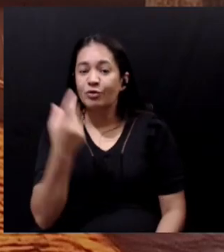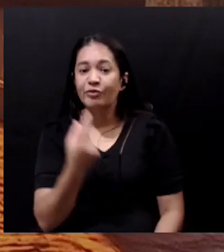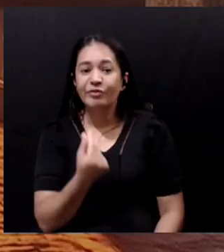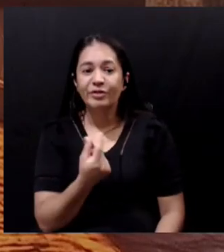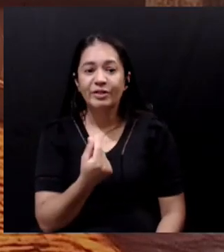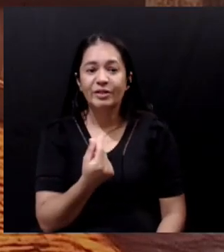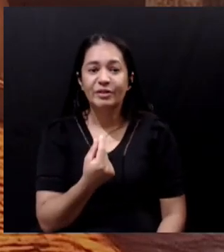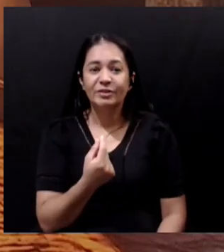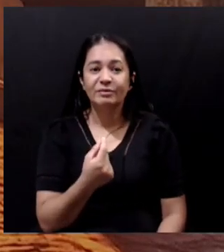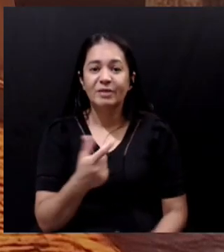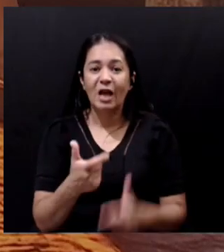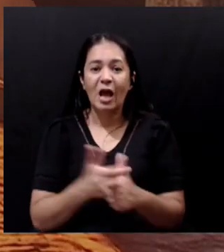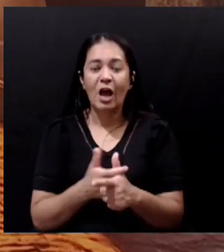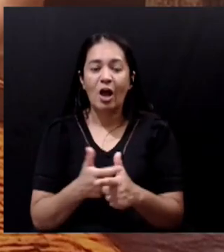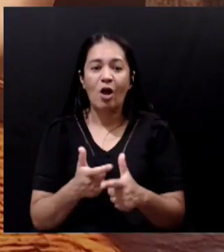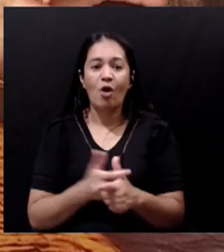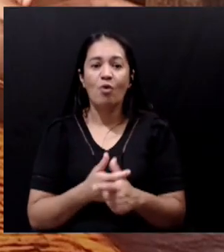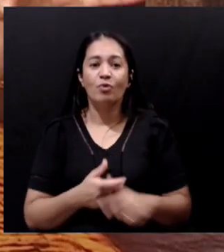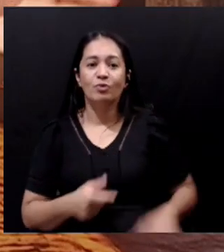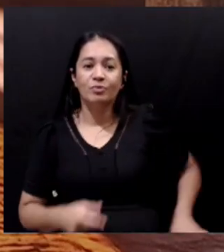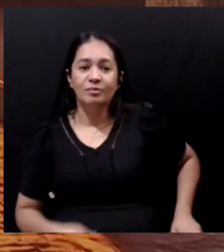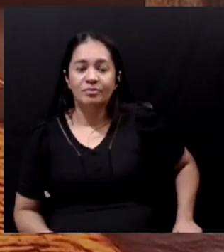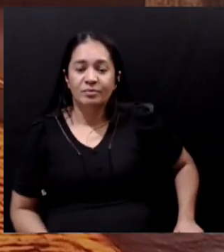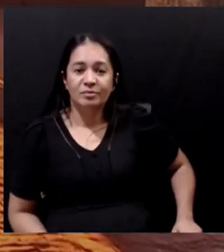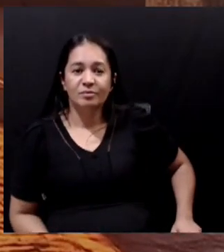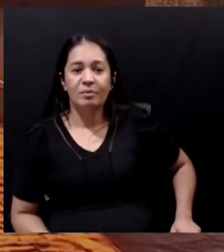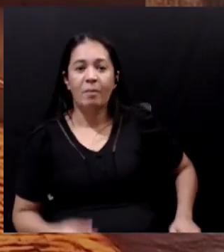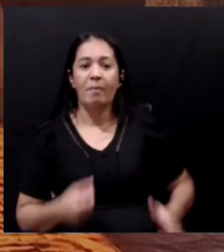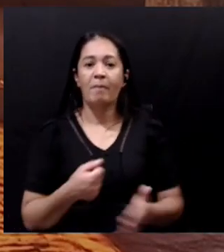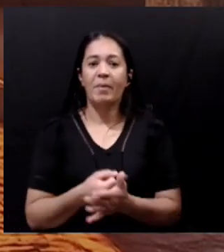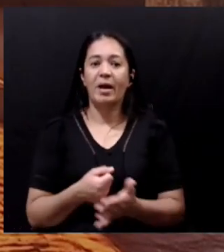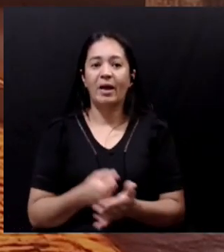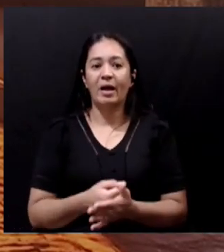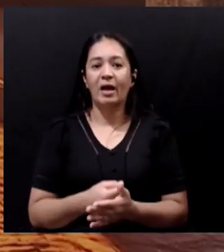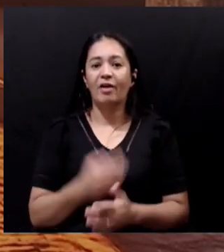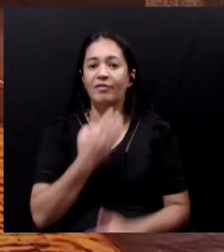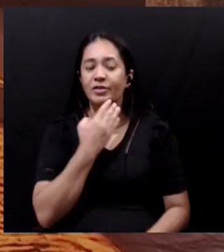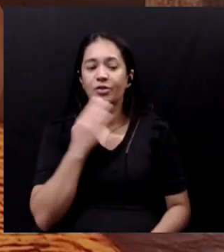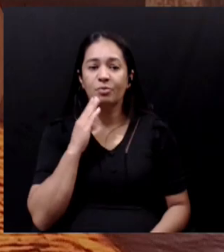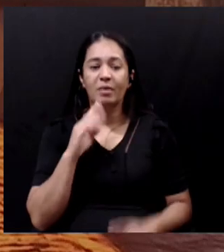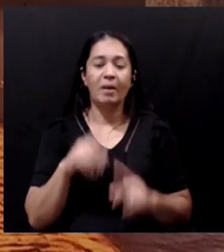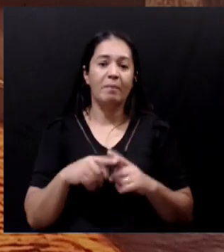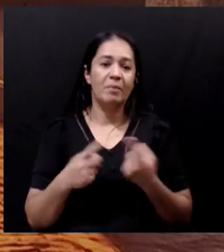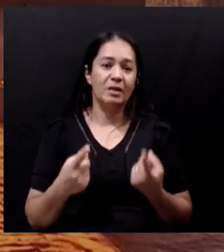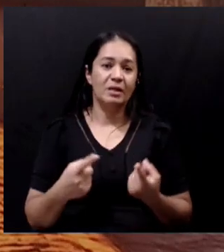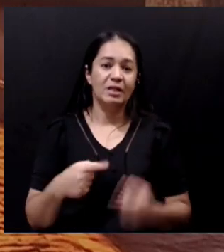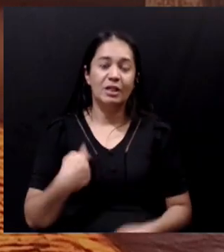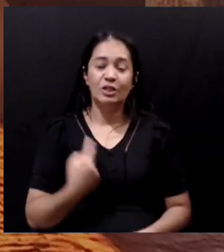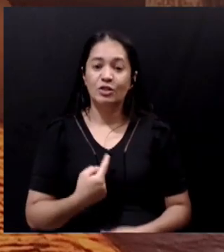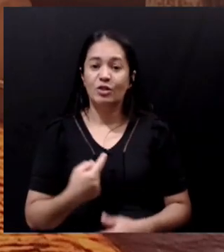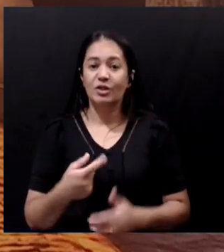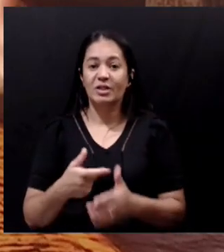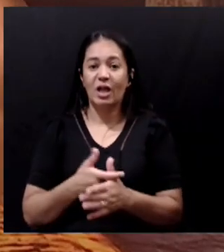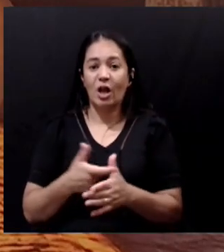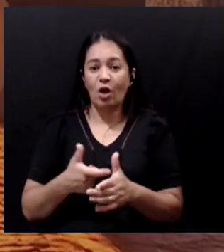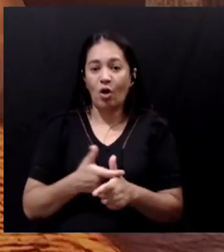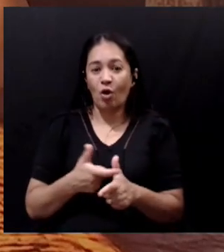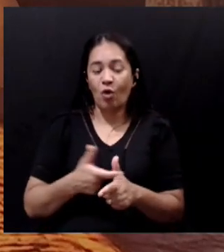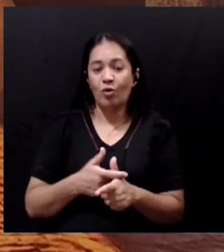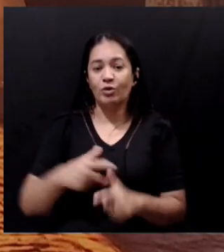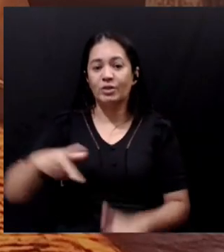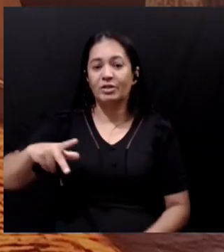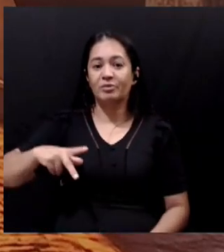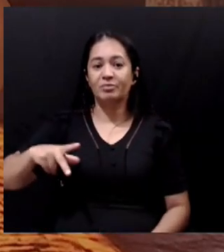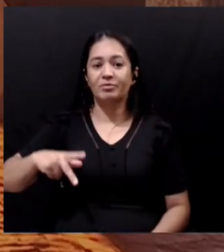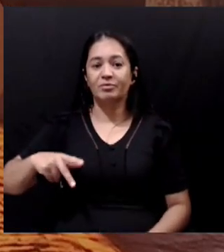contas se pagavam aqui do bar, porém as contas nossas, né, ficaram tudo